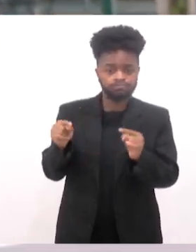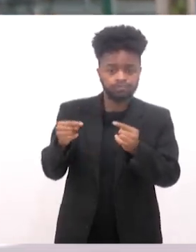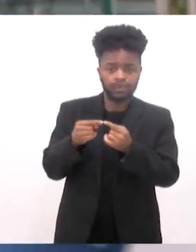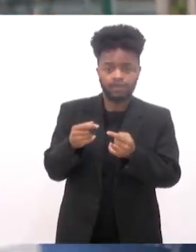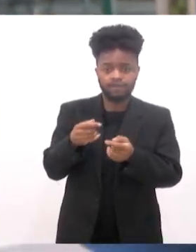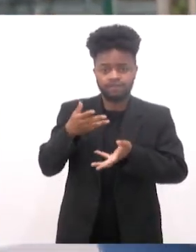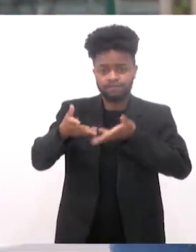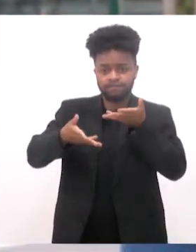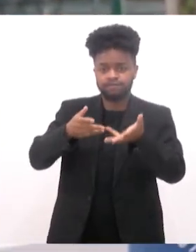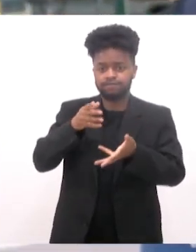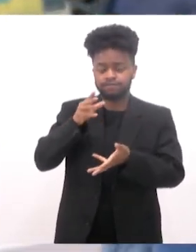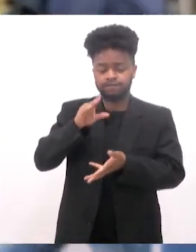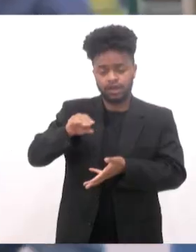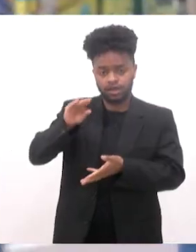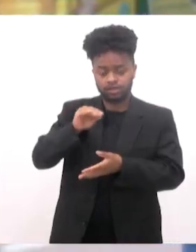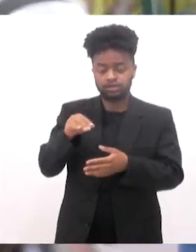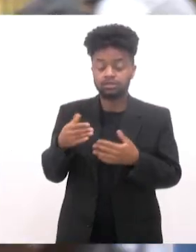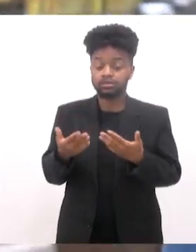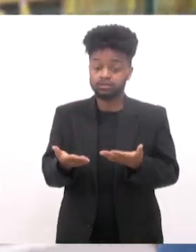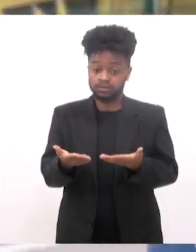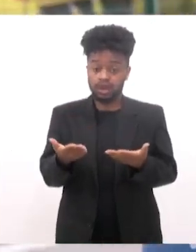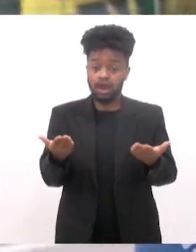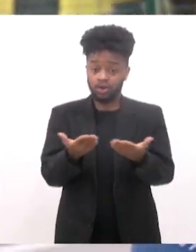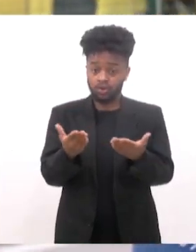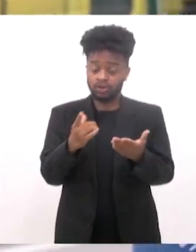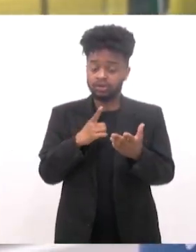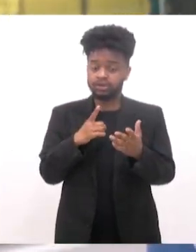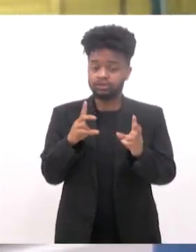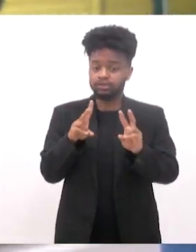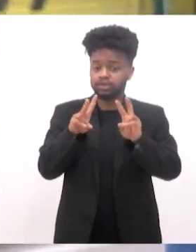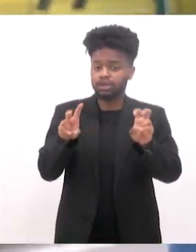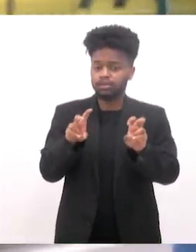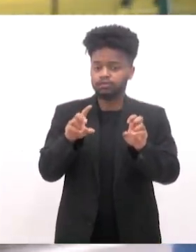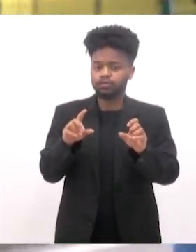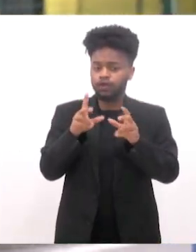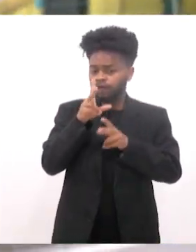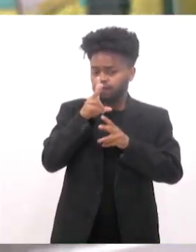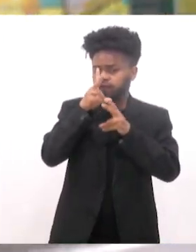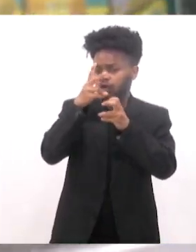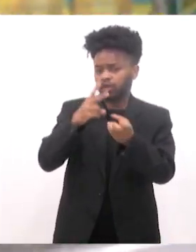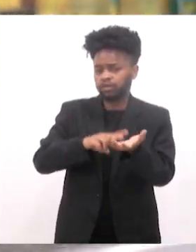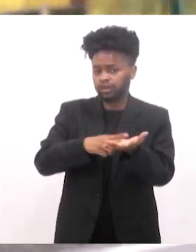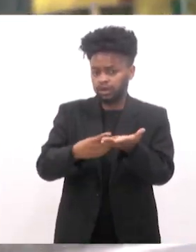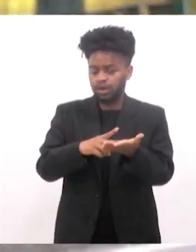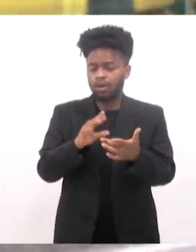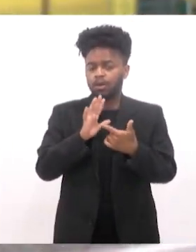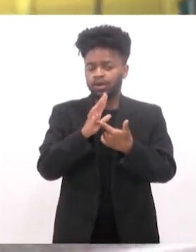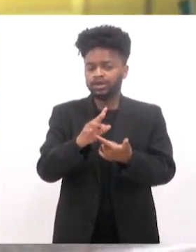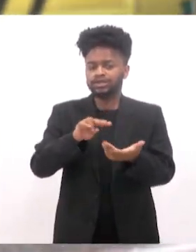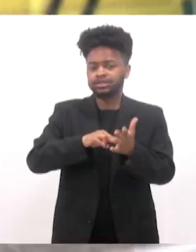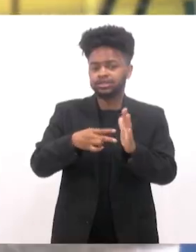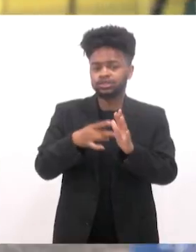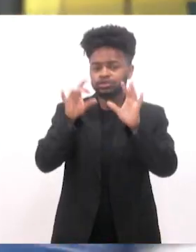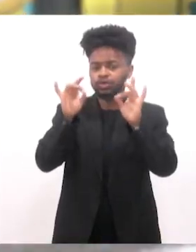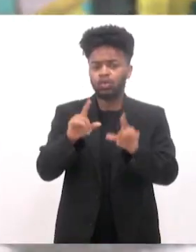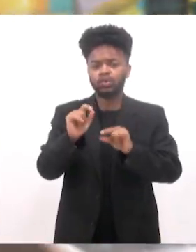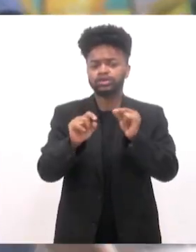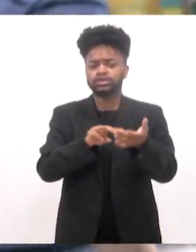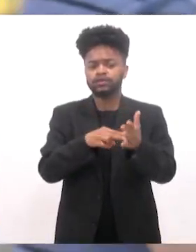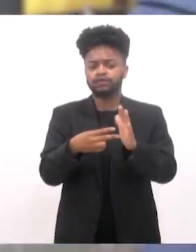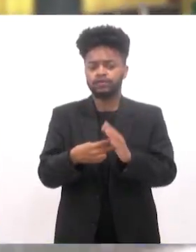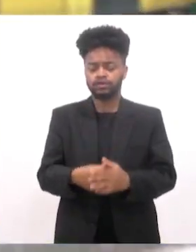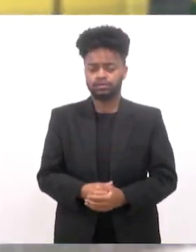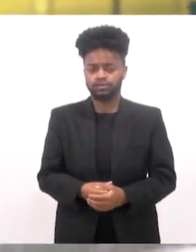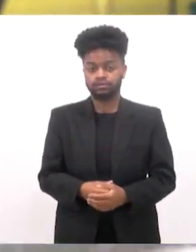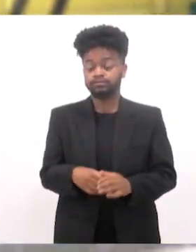Primeiramente. Parece a edição tem o tema Forças da Tradução, que traz um significado todo especial. O que simboliza isso para vocês?